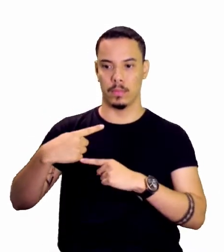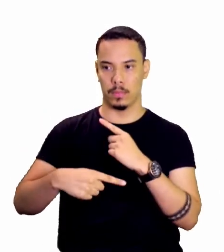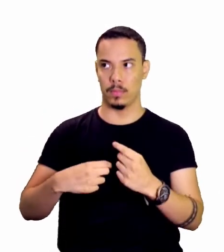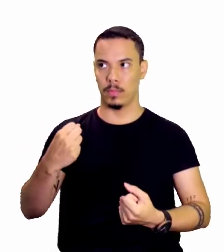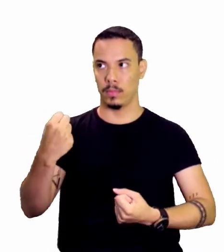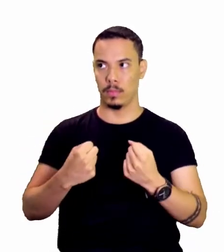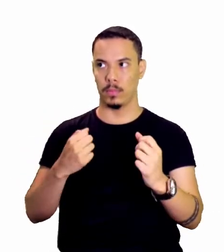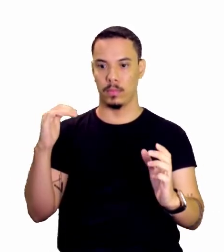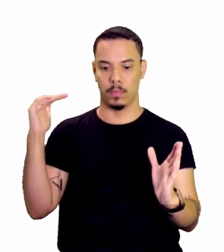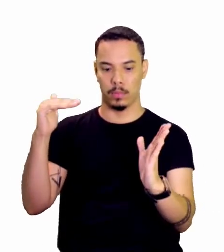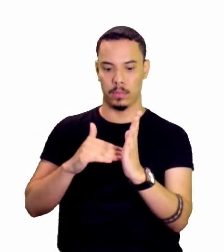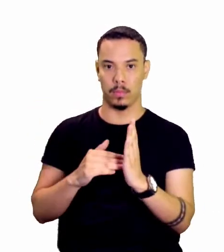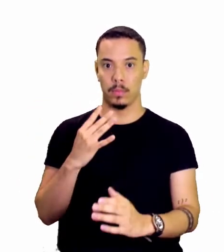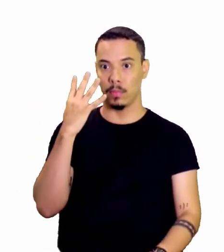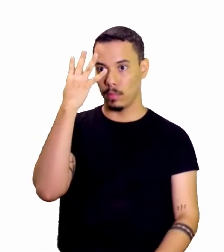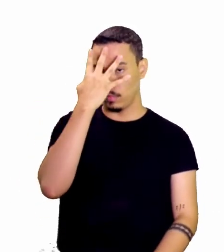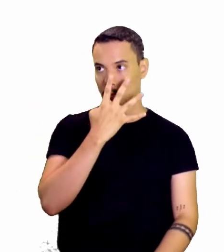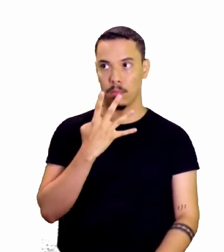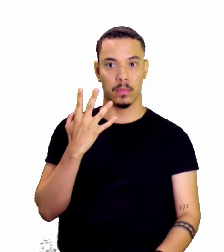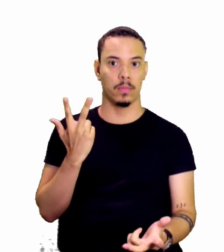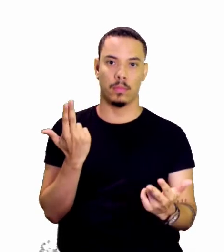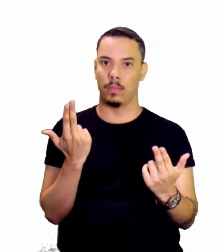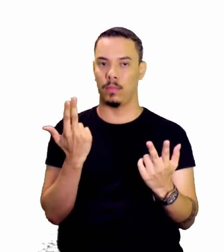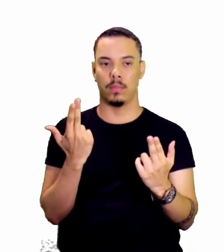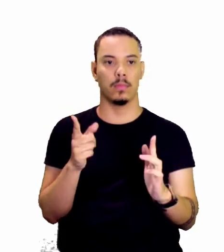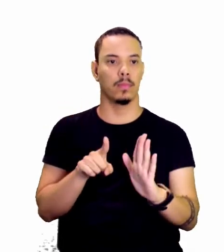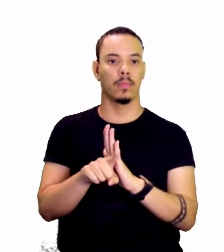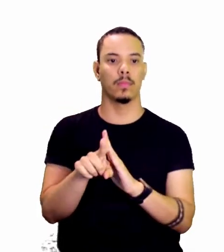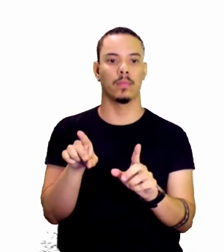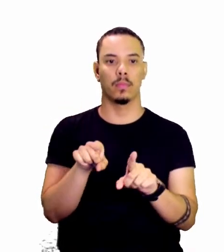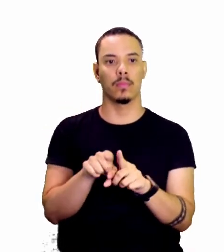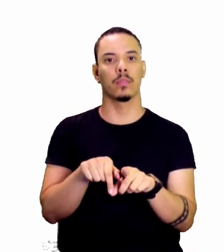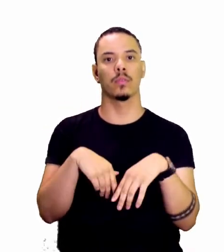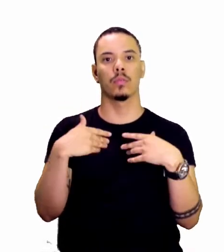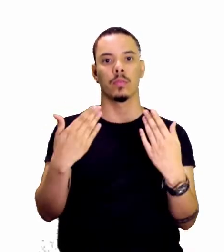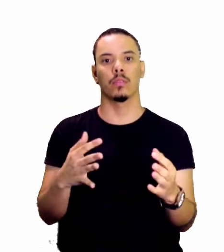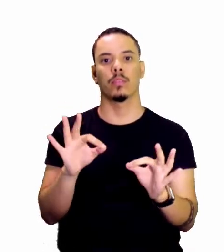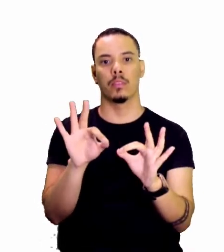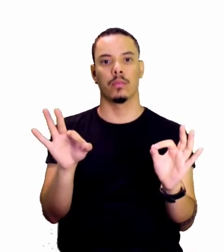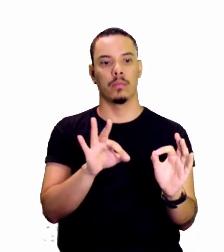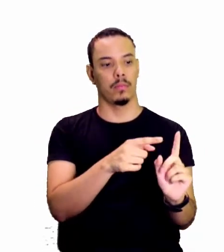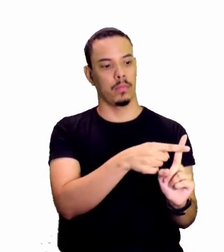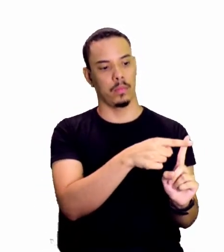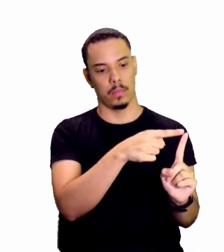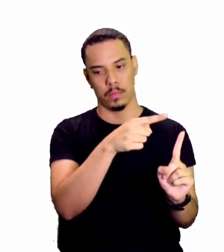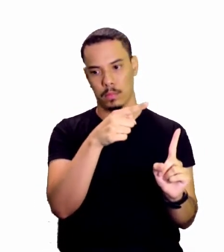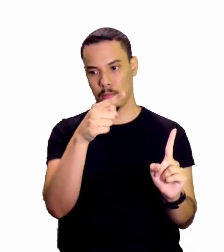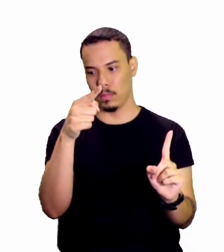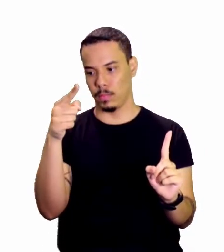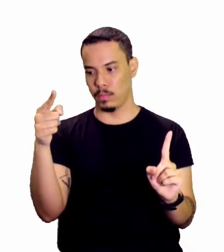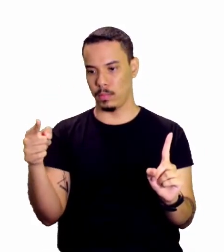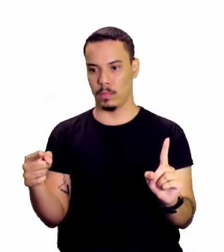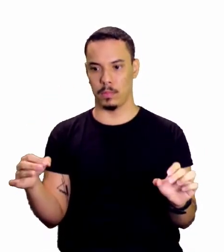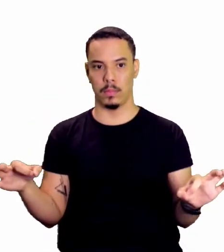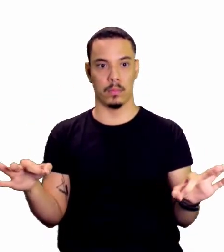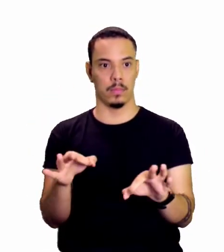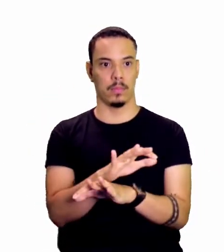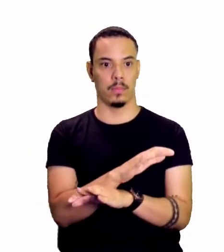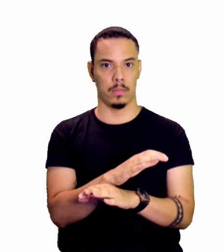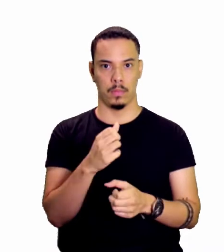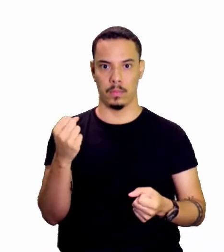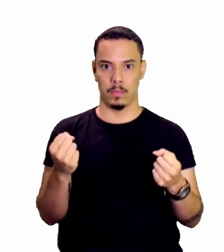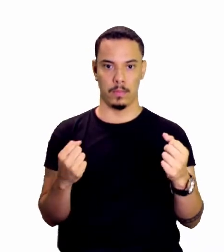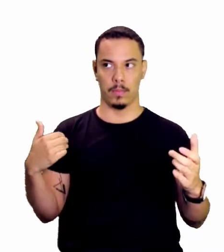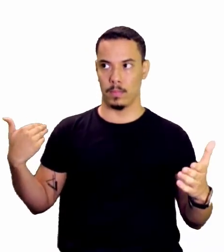pelo carro no fim de quatro horas é a mesma coisa que está perguntando qual foi a distância Total percorrida por este cargo